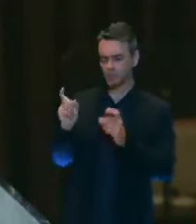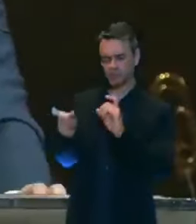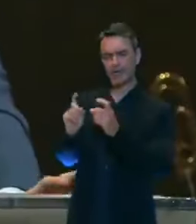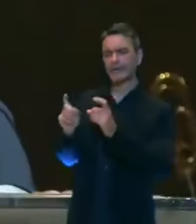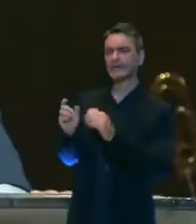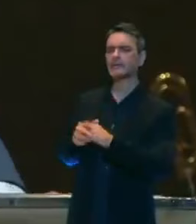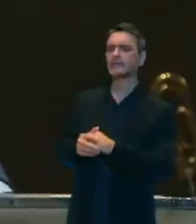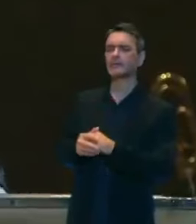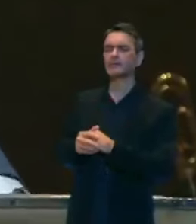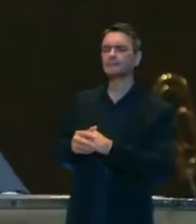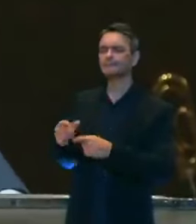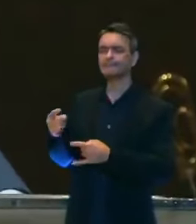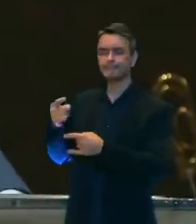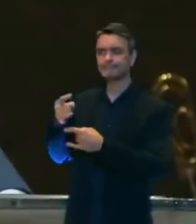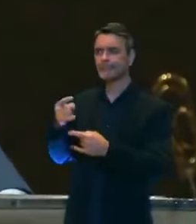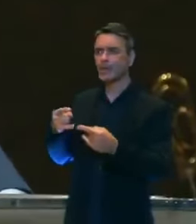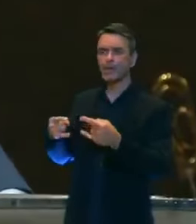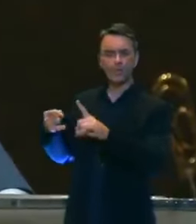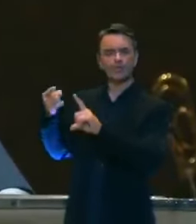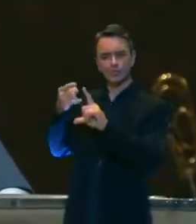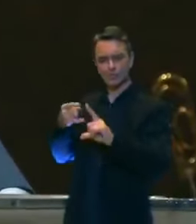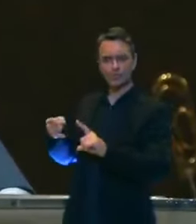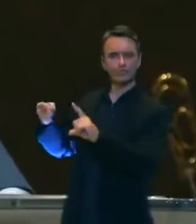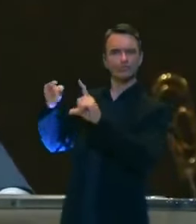pelo Zoom, meu pai aparece.